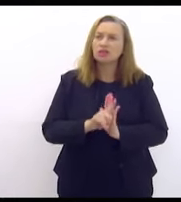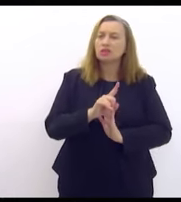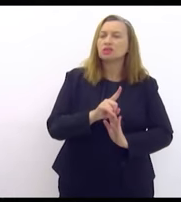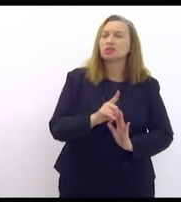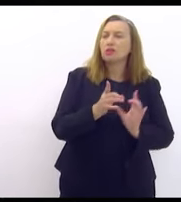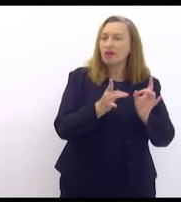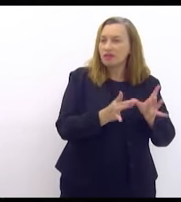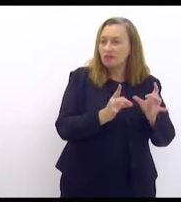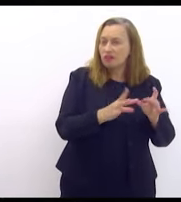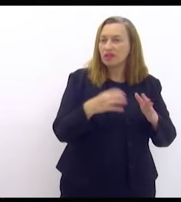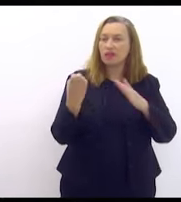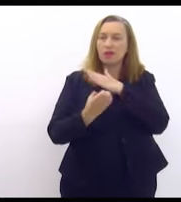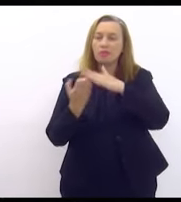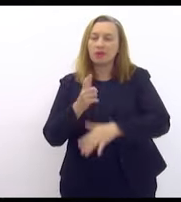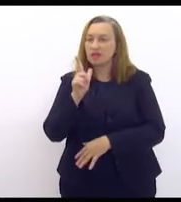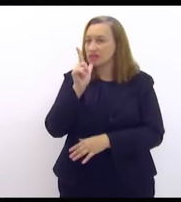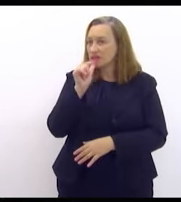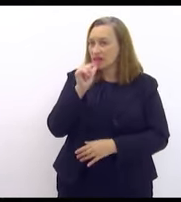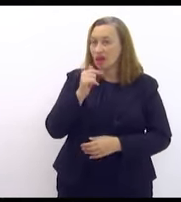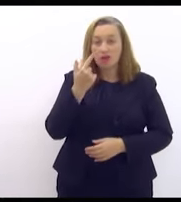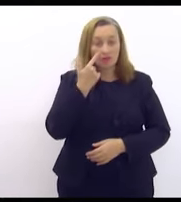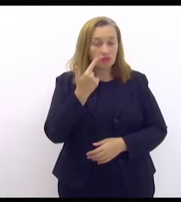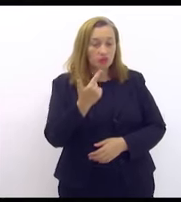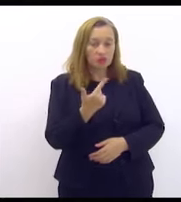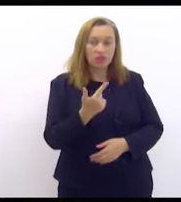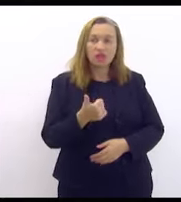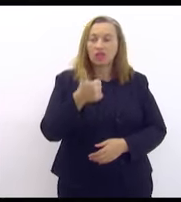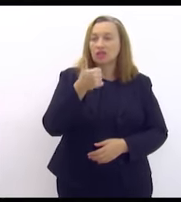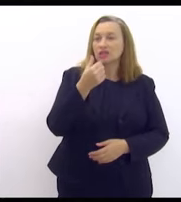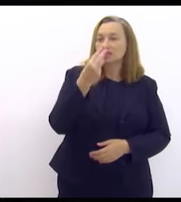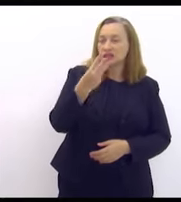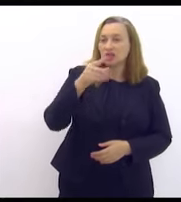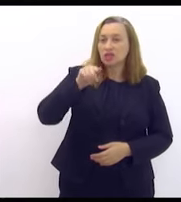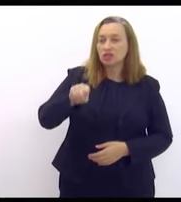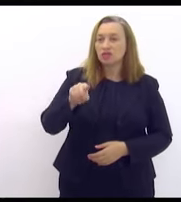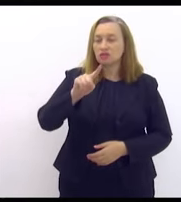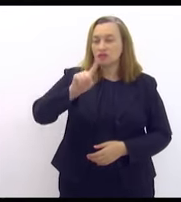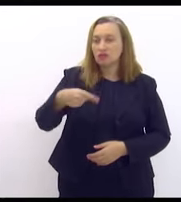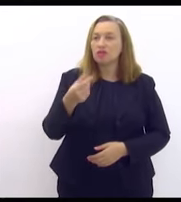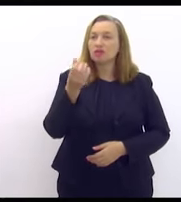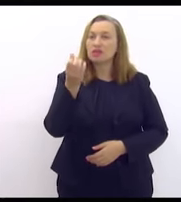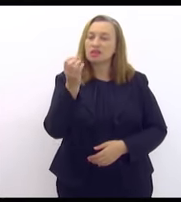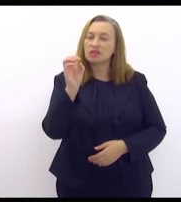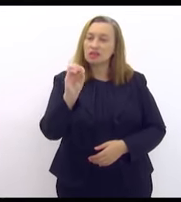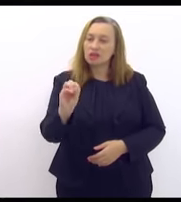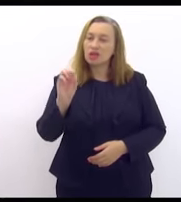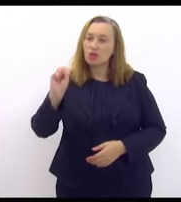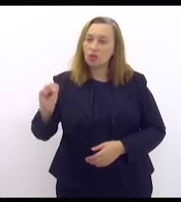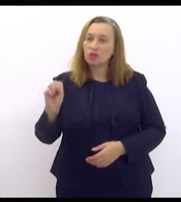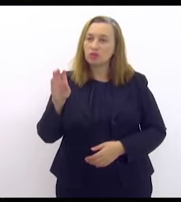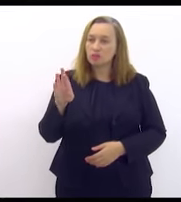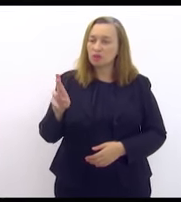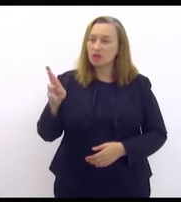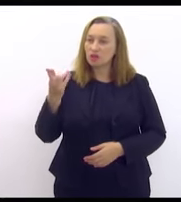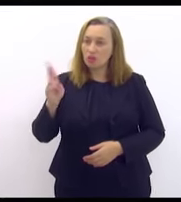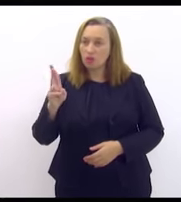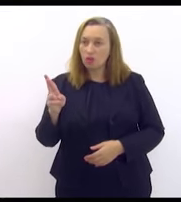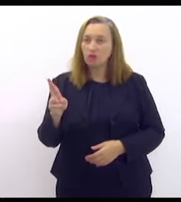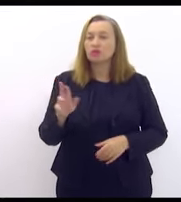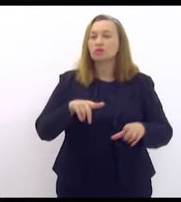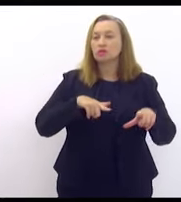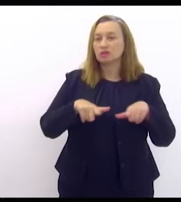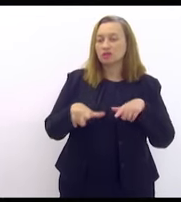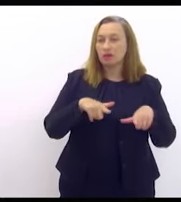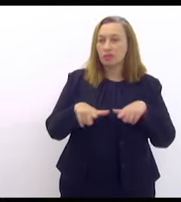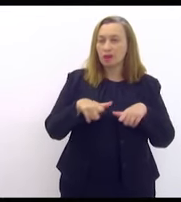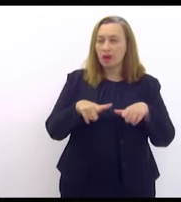SEDAE. Nós tivemos aí a outorga de 30,8 bilhões, referente ao serviço de saneamento